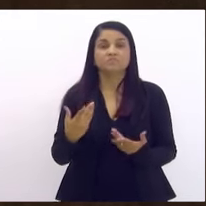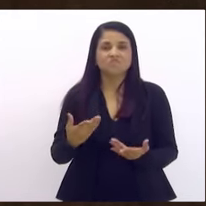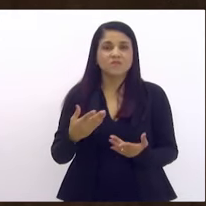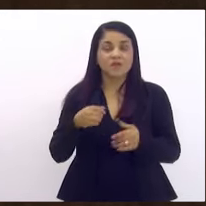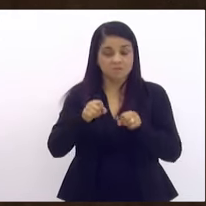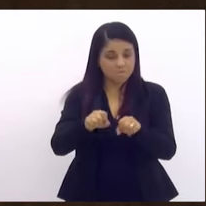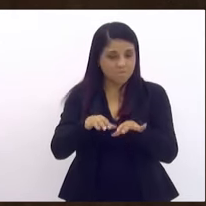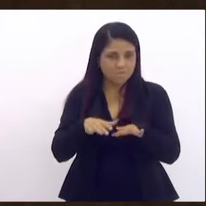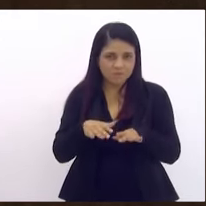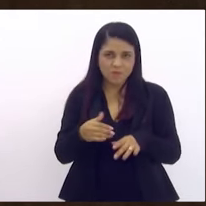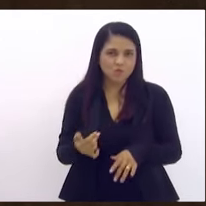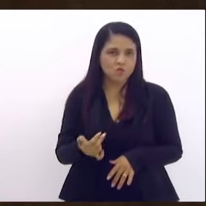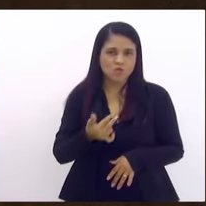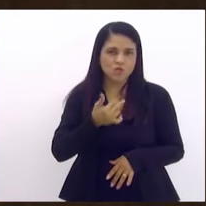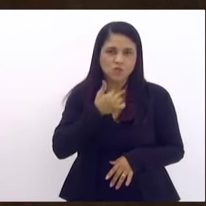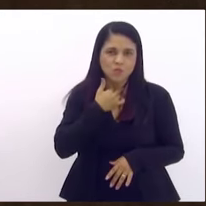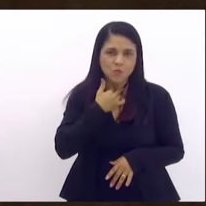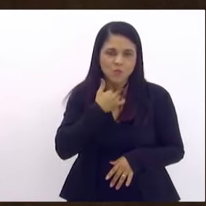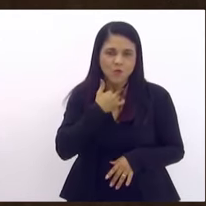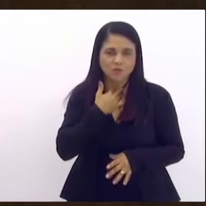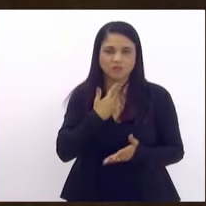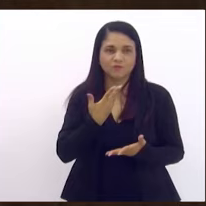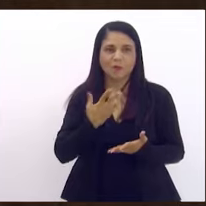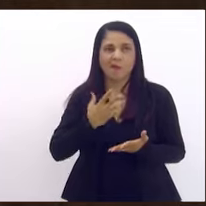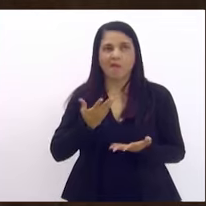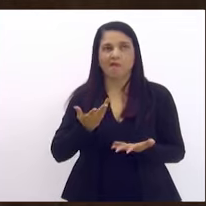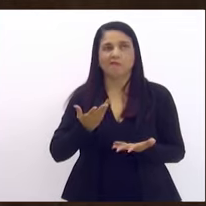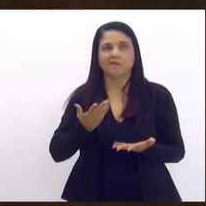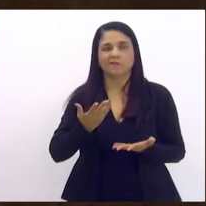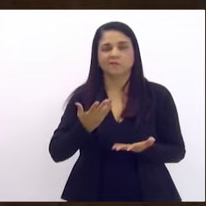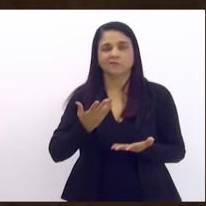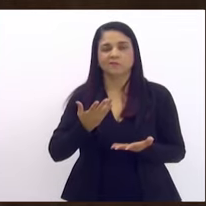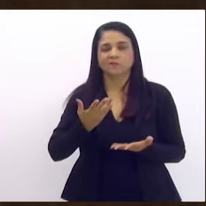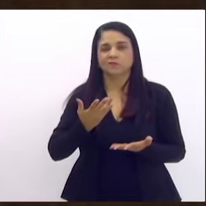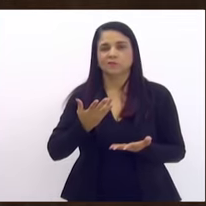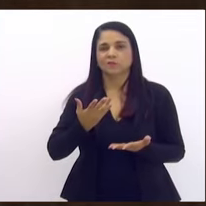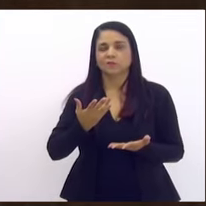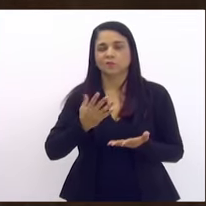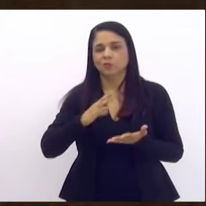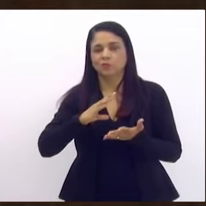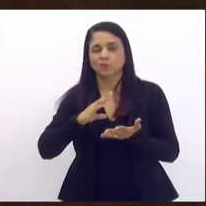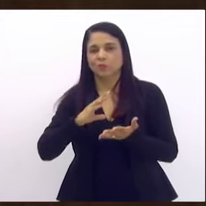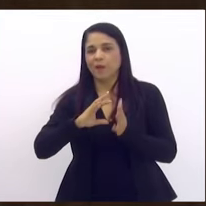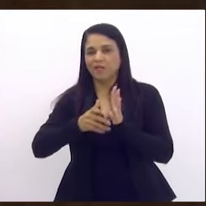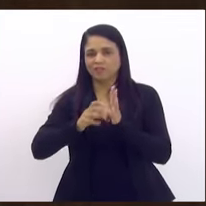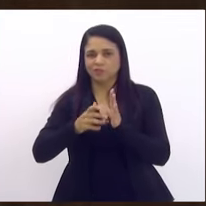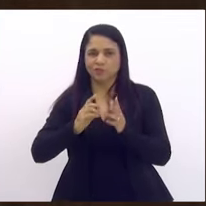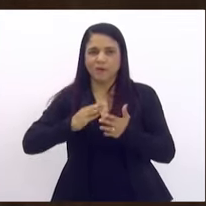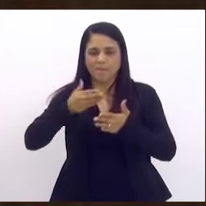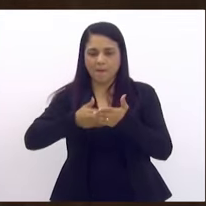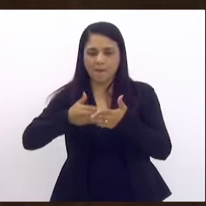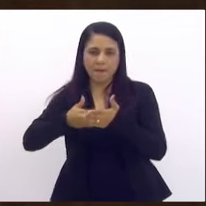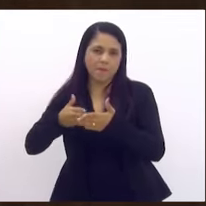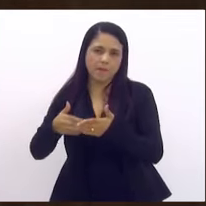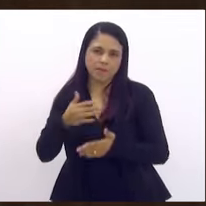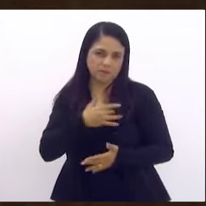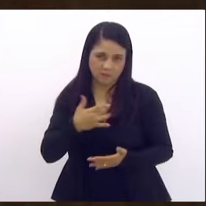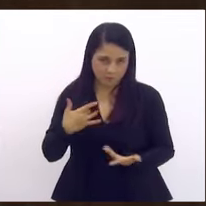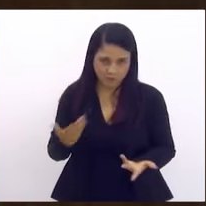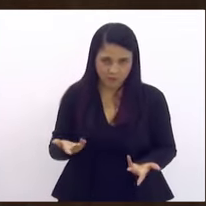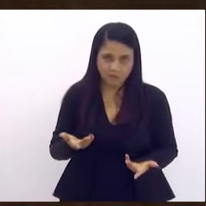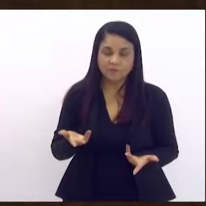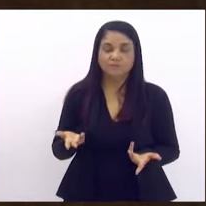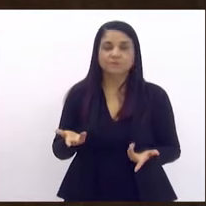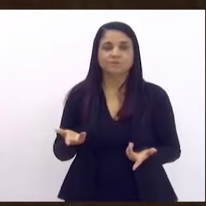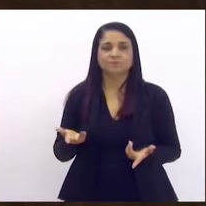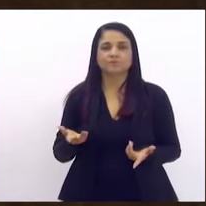usar o obscurantismo para atravancar a saúde e que o entendimento que a gente teve aqui deputada ind armelau Silva para outras coisas